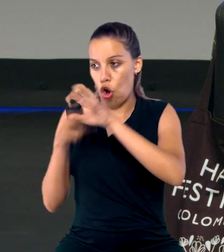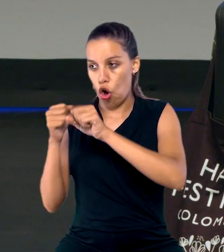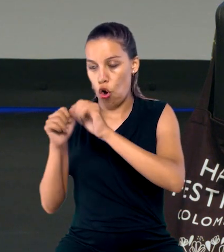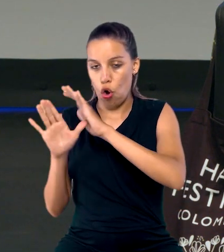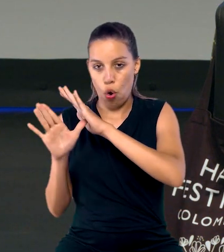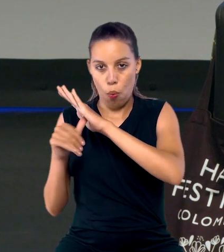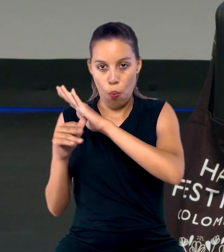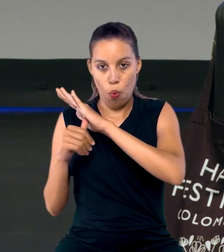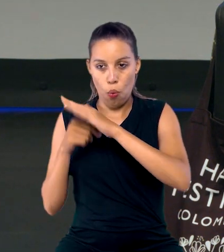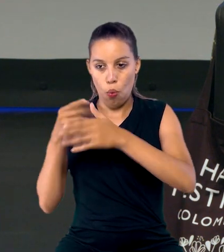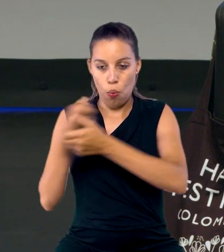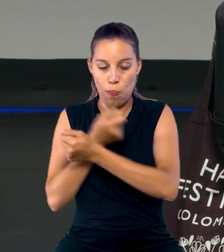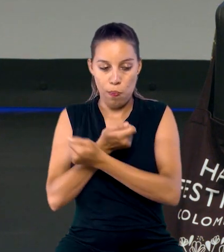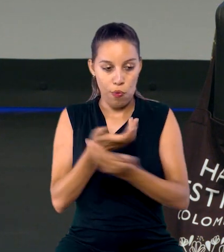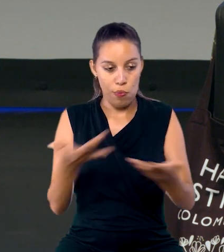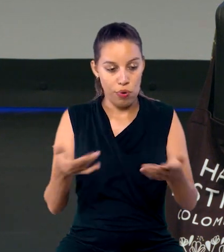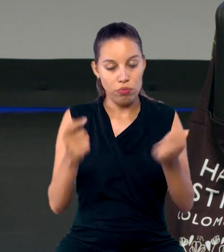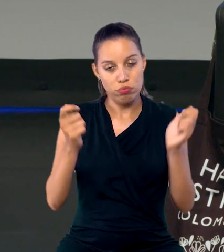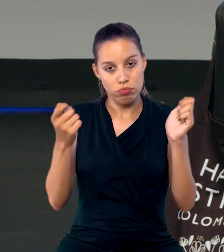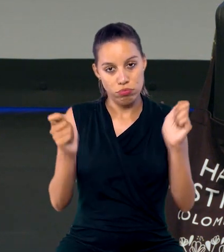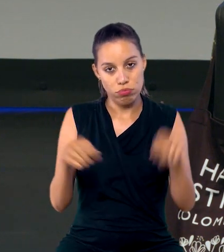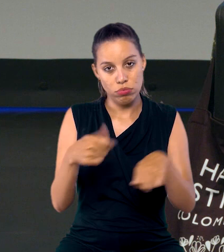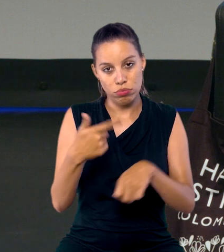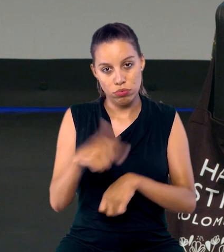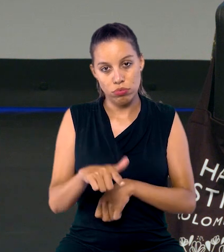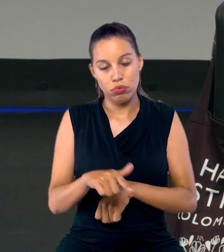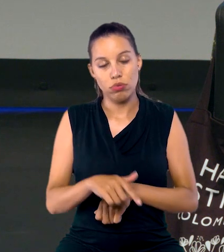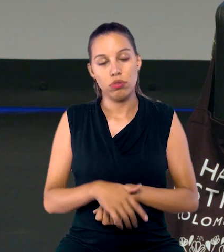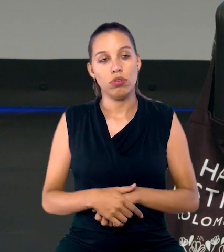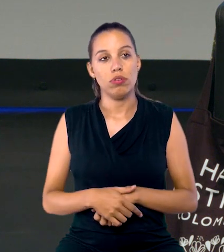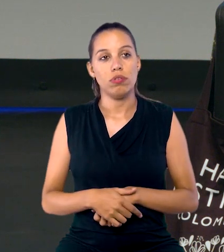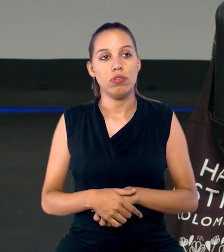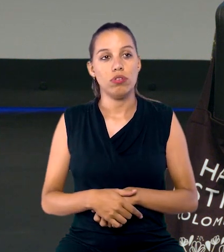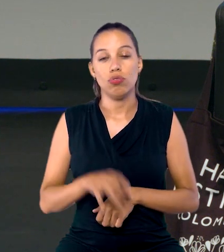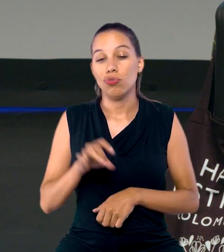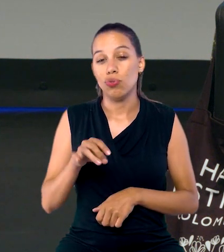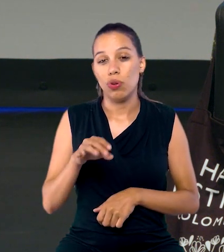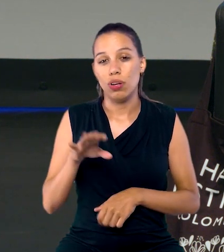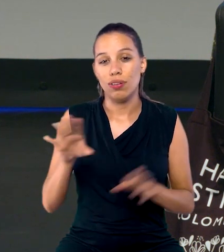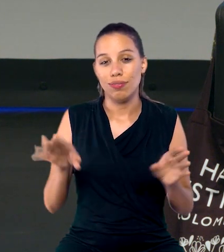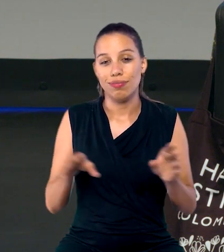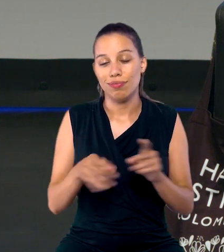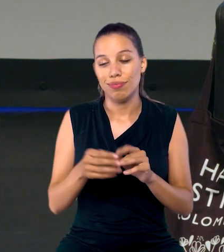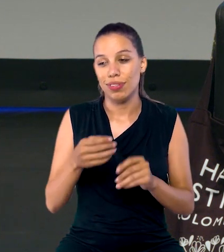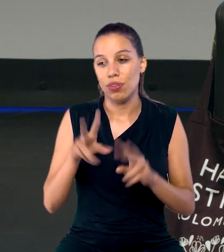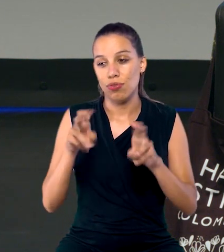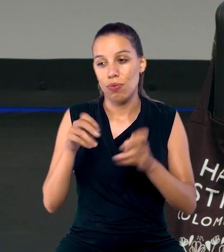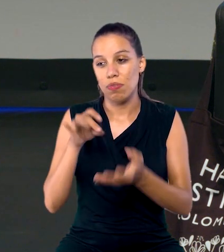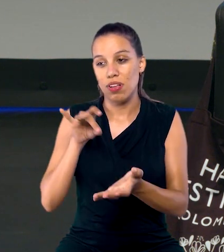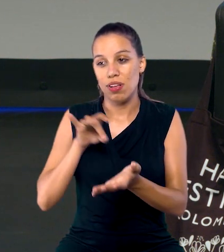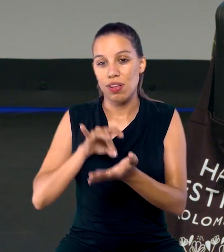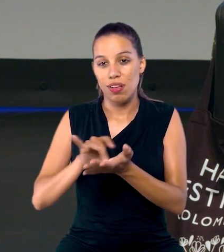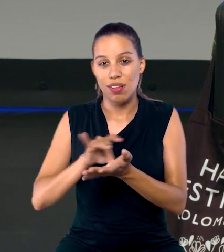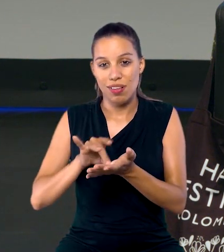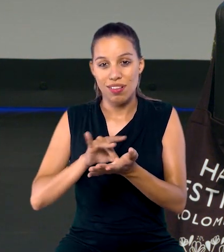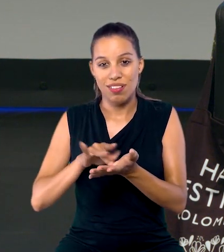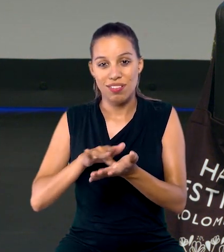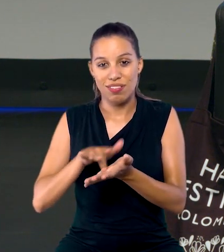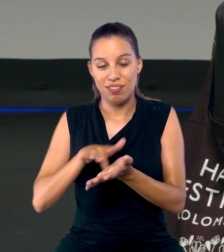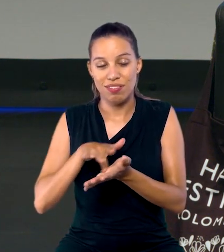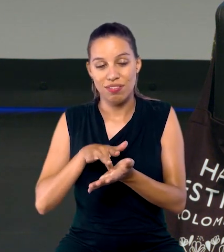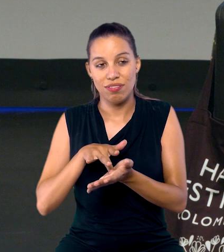também e até a gente, só bem breve, ainda falando dessa questão do cinismo, né? Que a gente tem